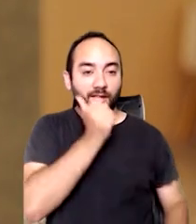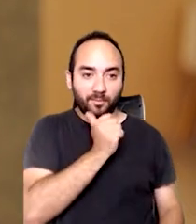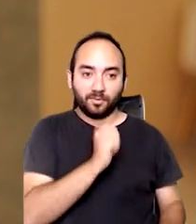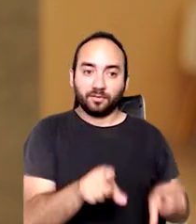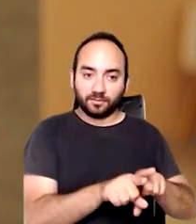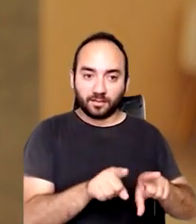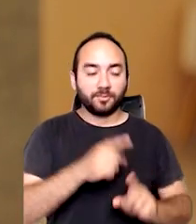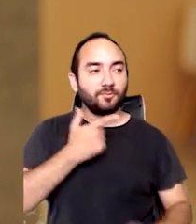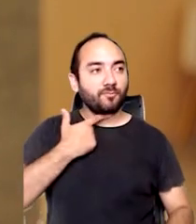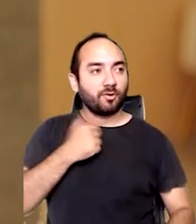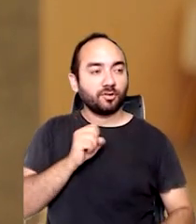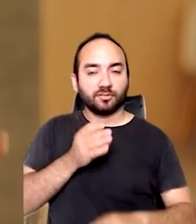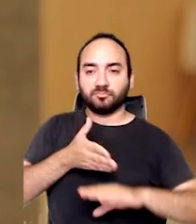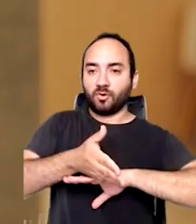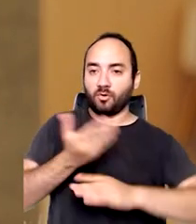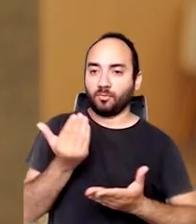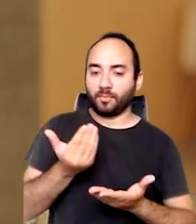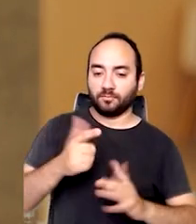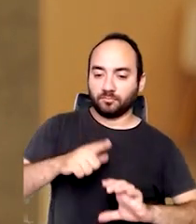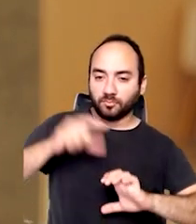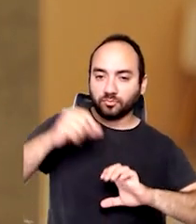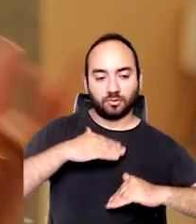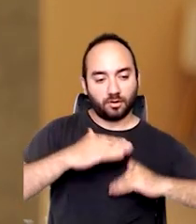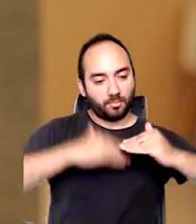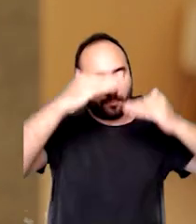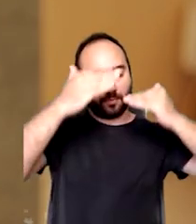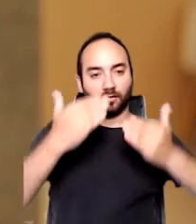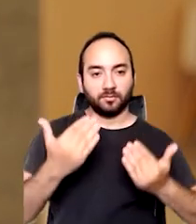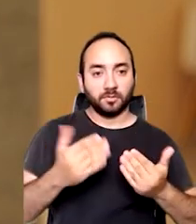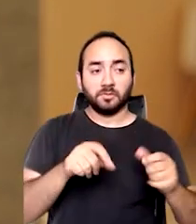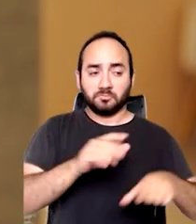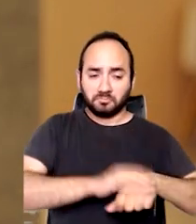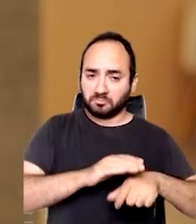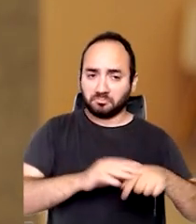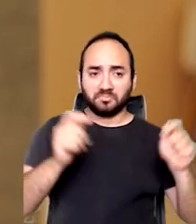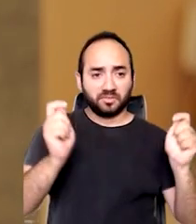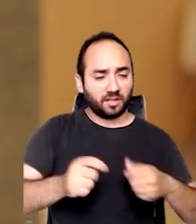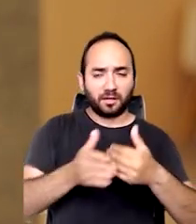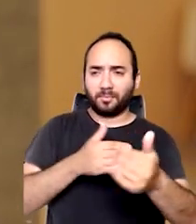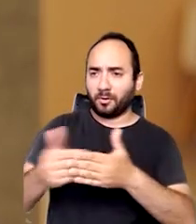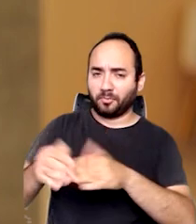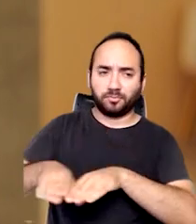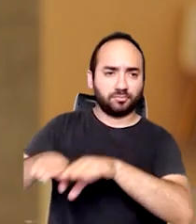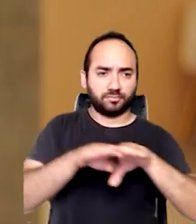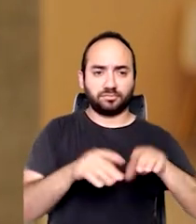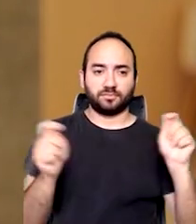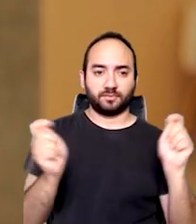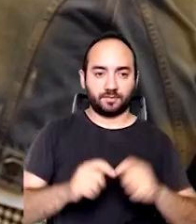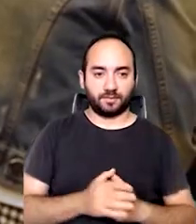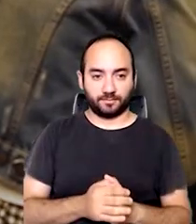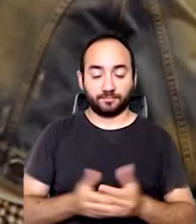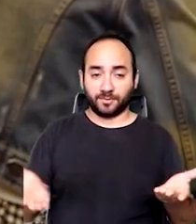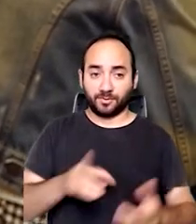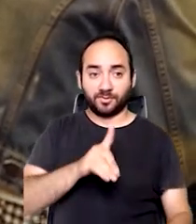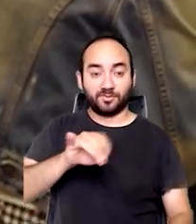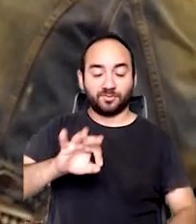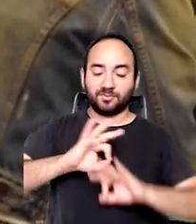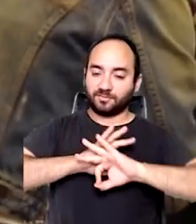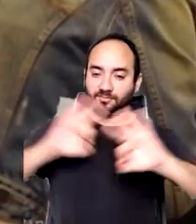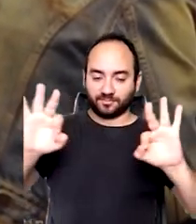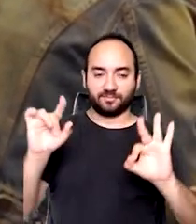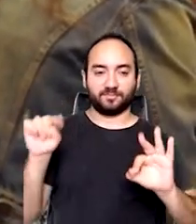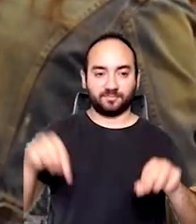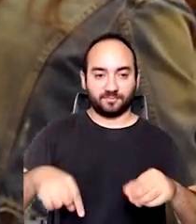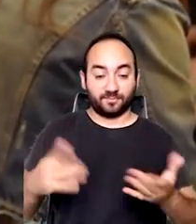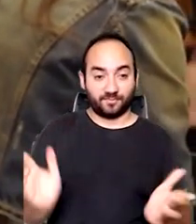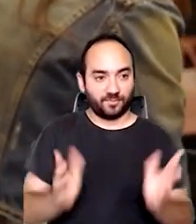mulheres tenham aí o desejo de empreender o desejo de crescer e de saber que elas podem como qualquer outra pessoa pode hoje é o dia maravilhoso